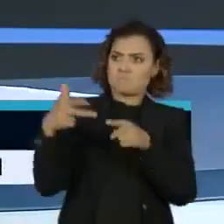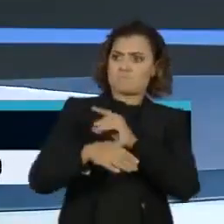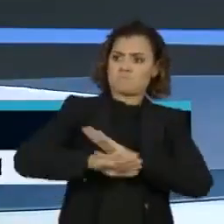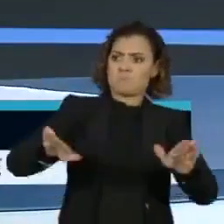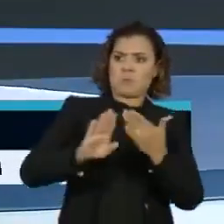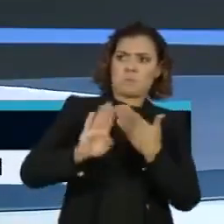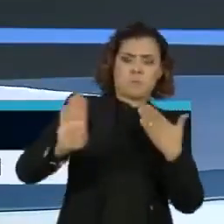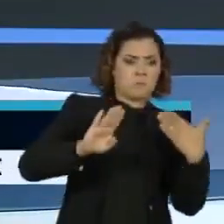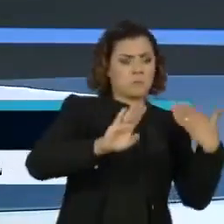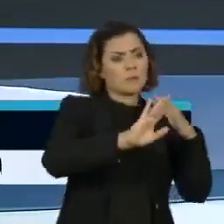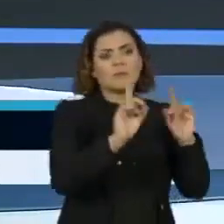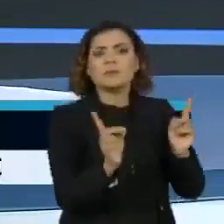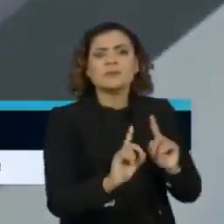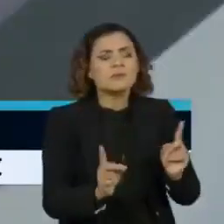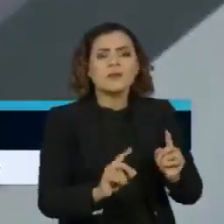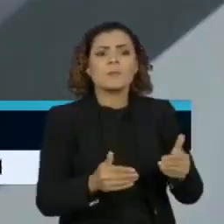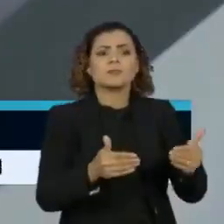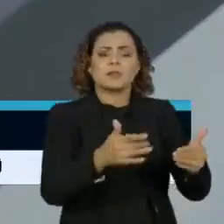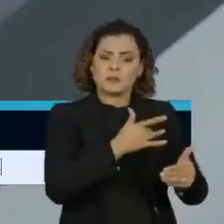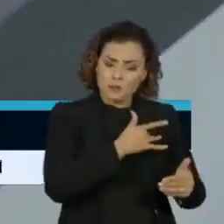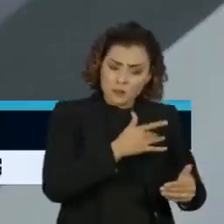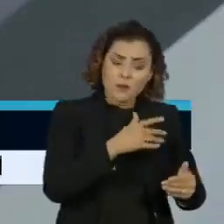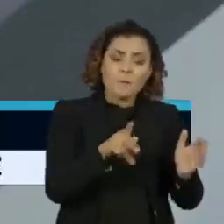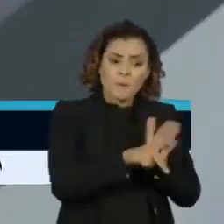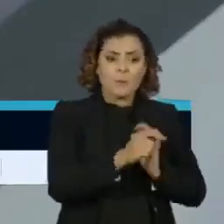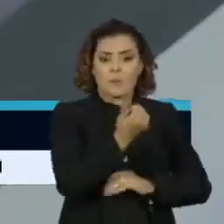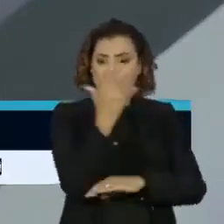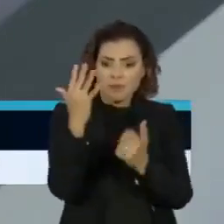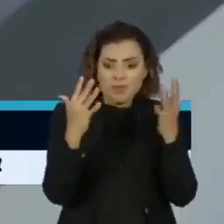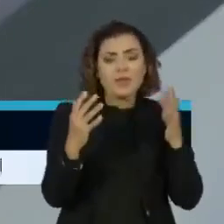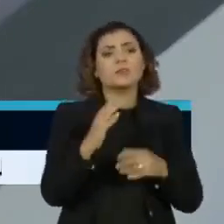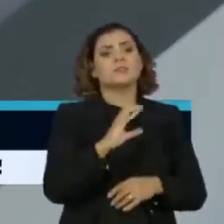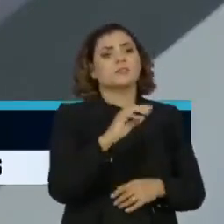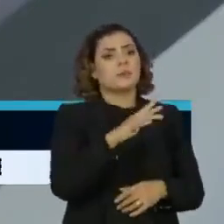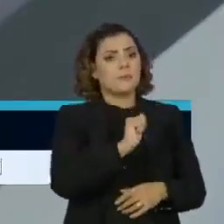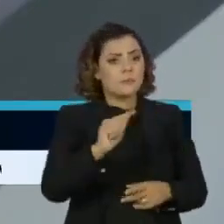recursos do Ministério do Meio Ambiente, do IBAMA, do ICMBio, você exonerando funcionários, isso...